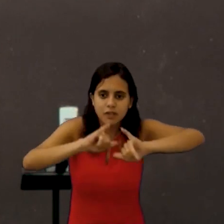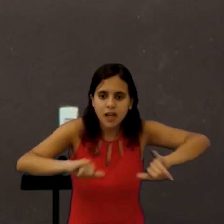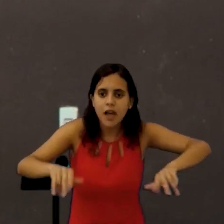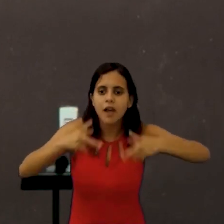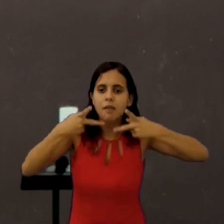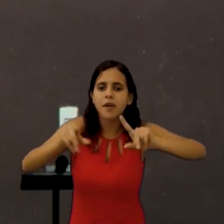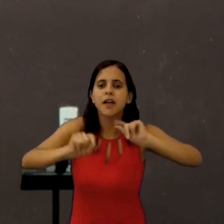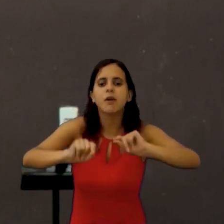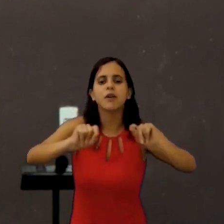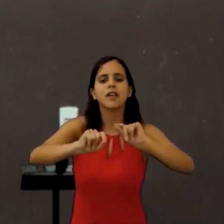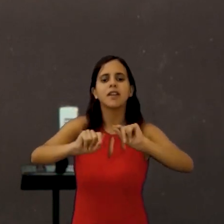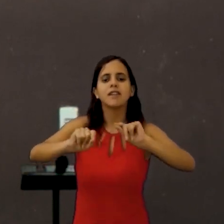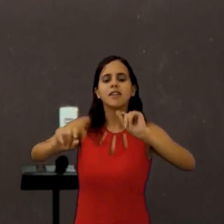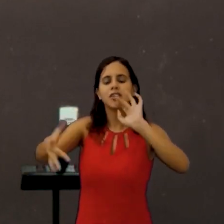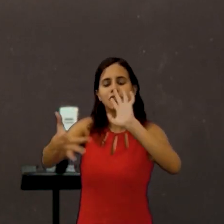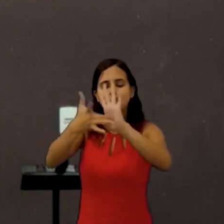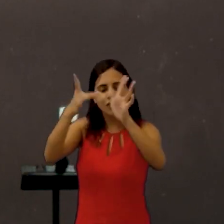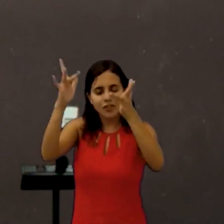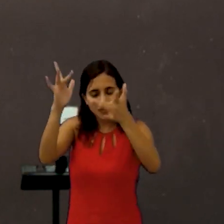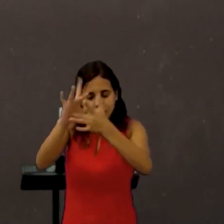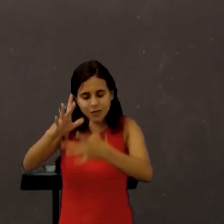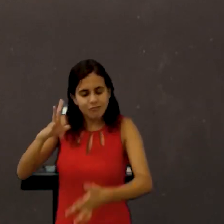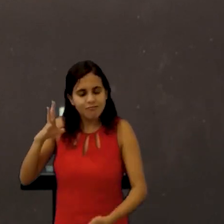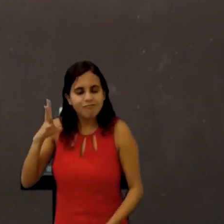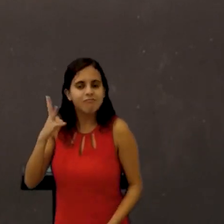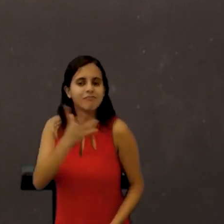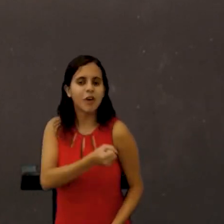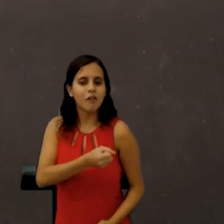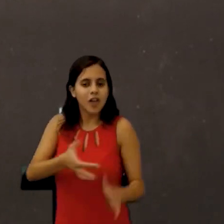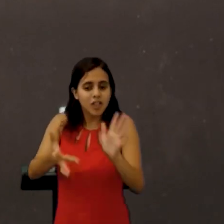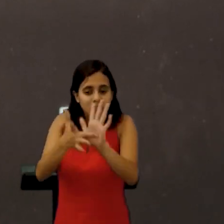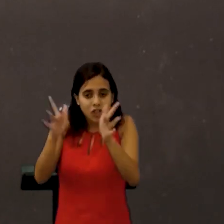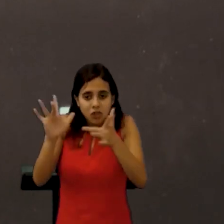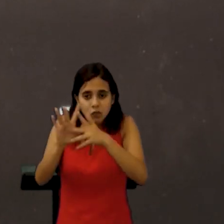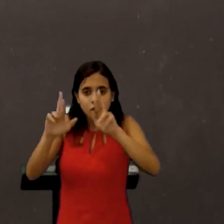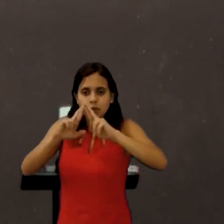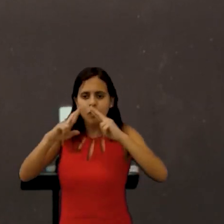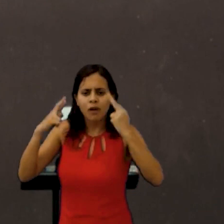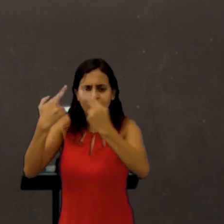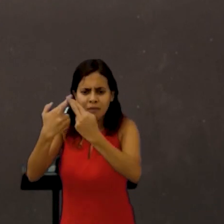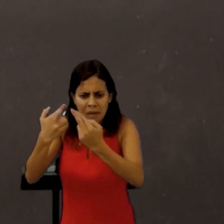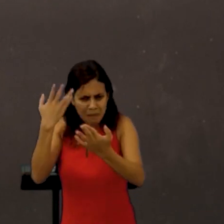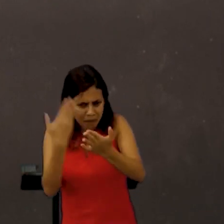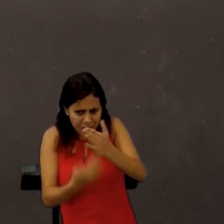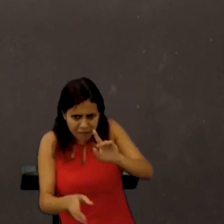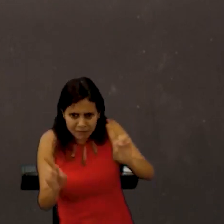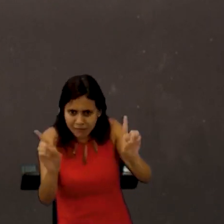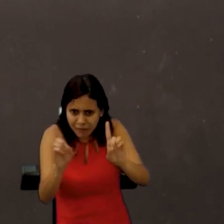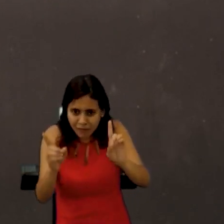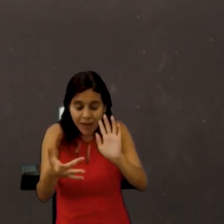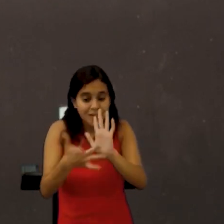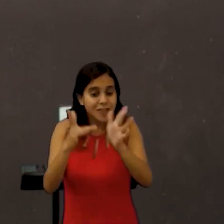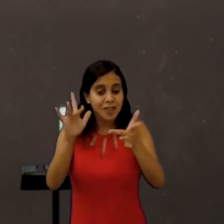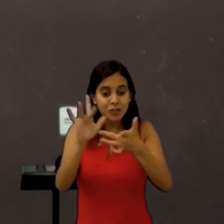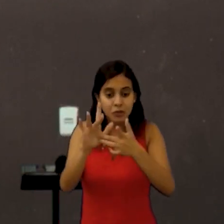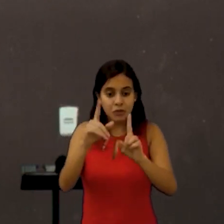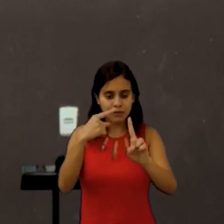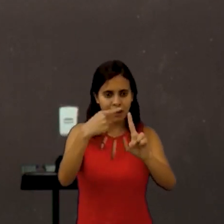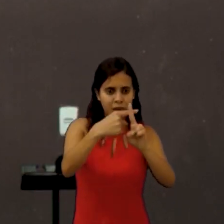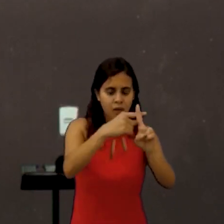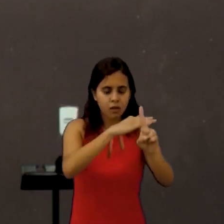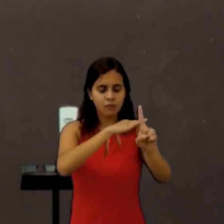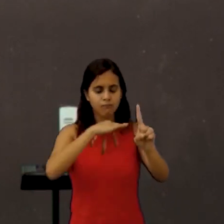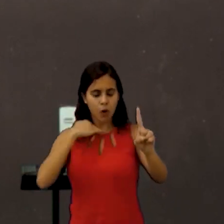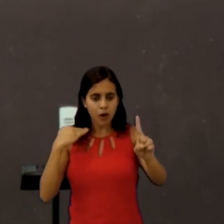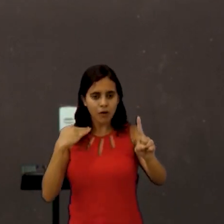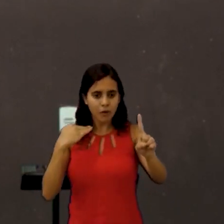ao mundo: o Senhor reina e não perdeu a batalha. Ele morreu em uma cruz e